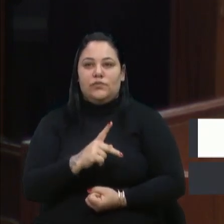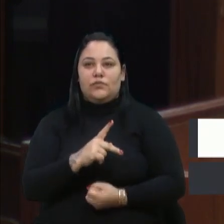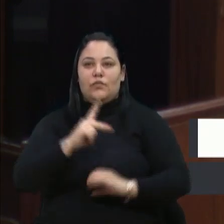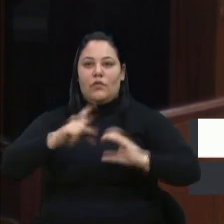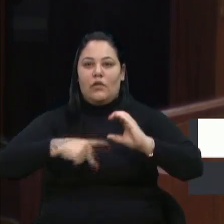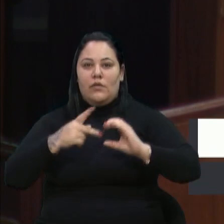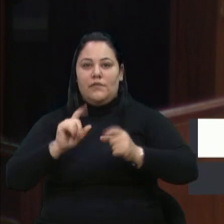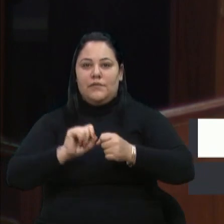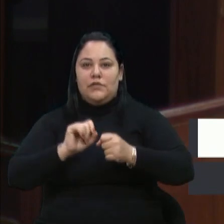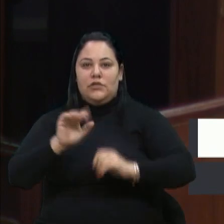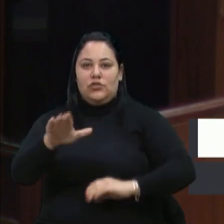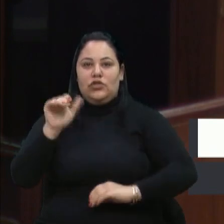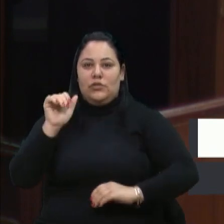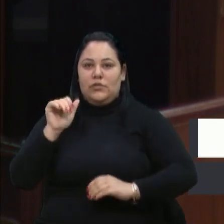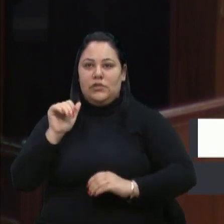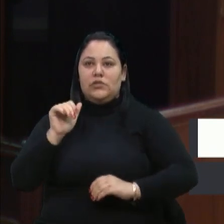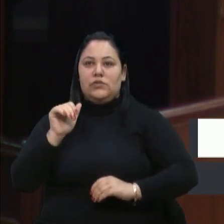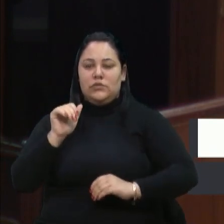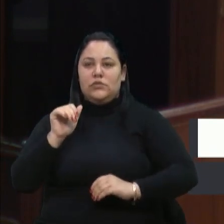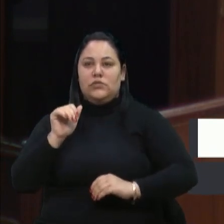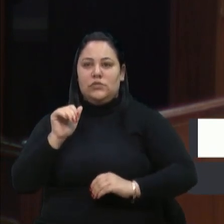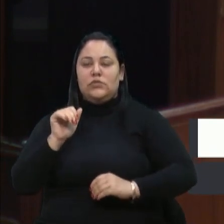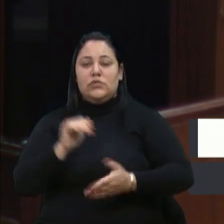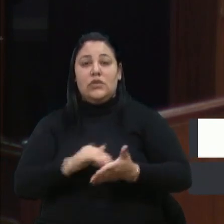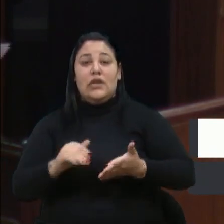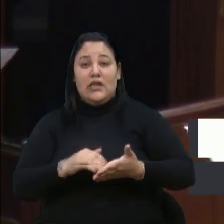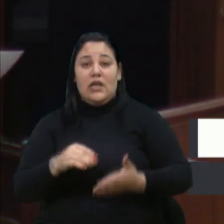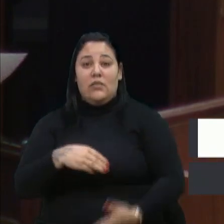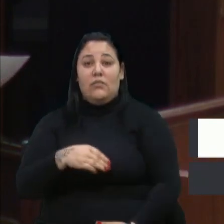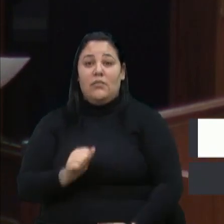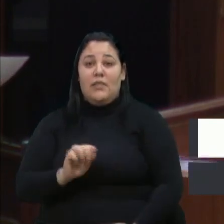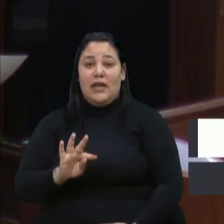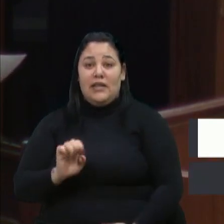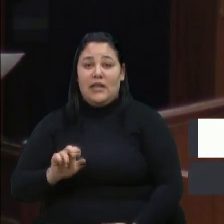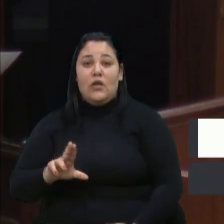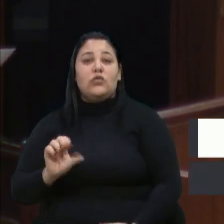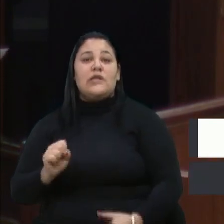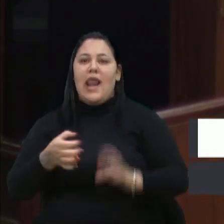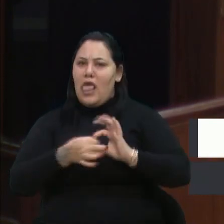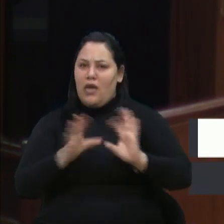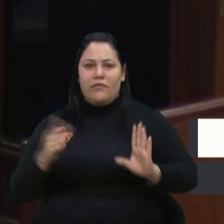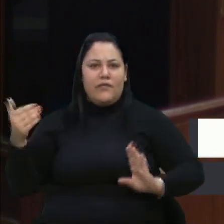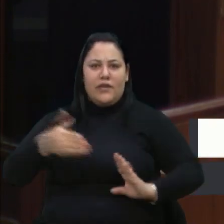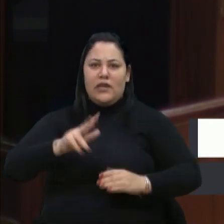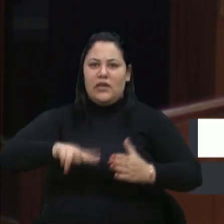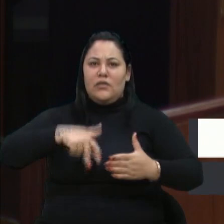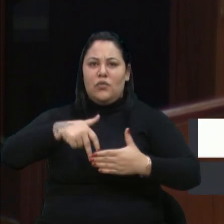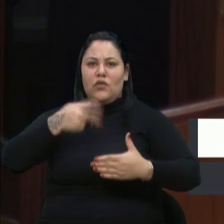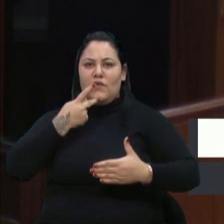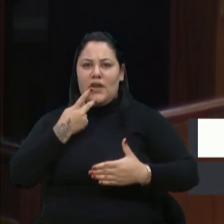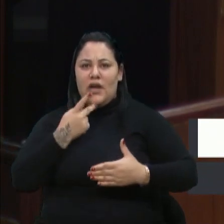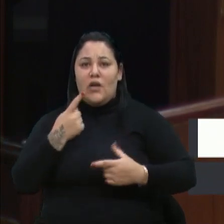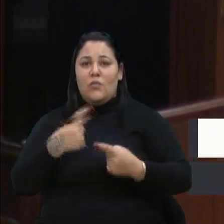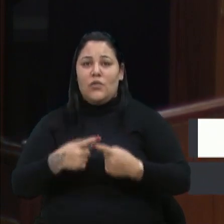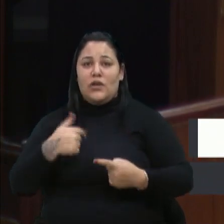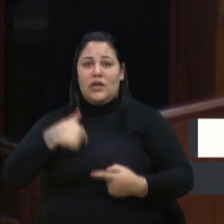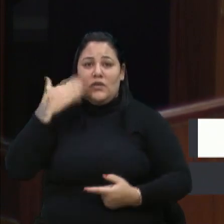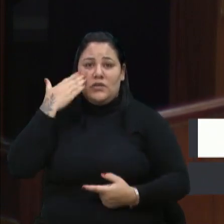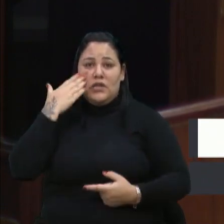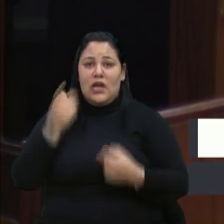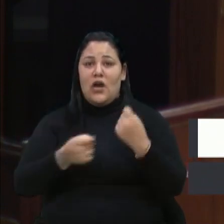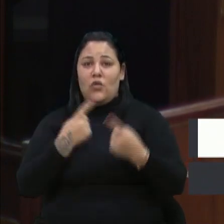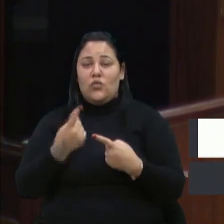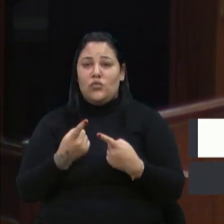fazer o chamamento do secretário Matheus, e ele está disposto a vir aqui, quem sabe na semana que vem, falar, porque pelo que eu sei, alguns vereadores também estão recebendo ele